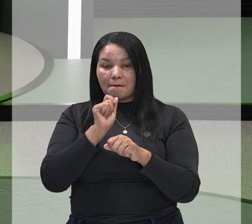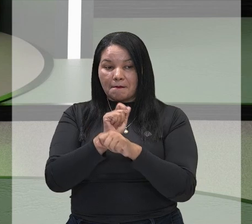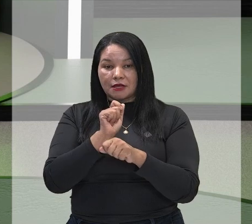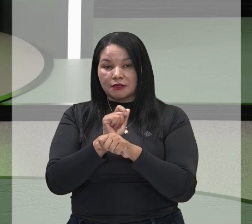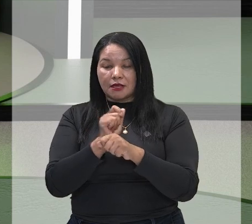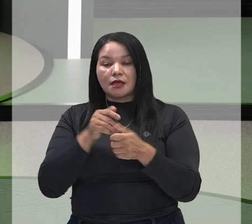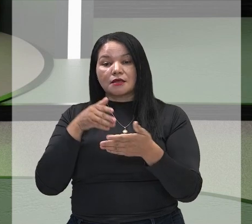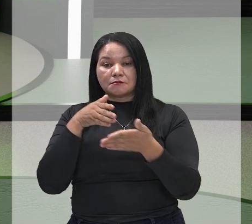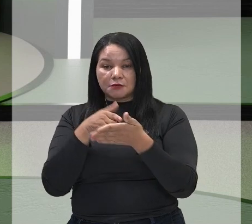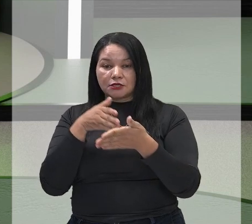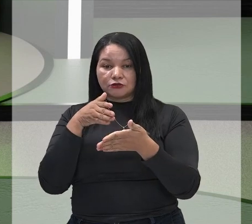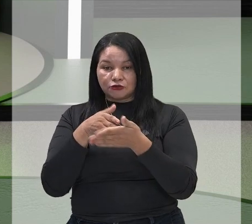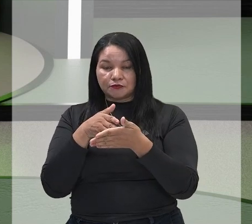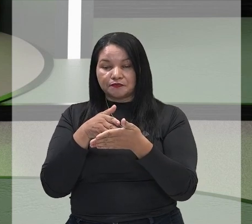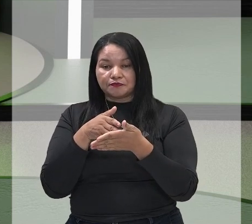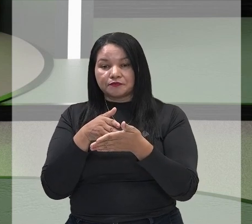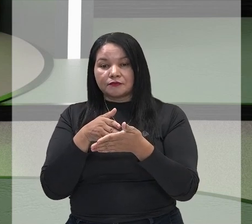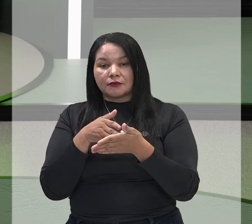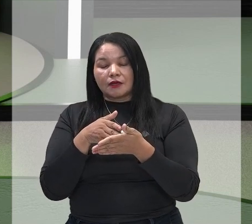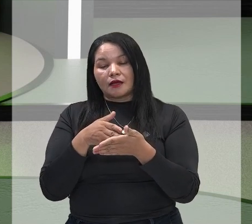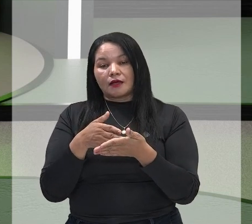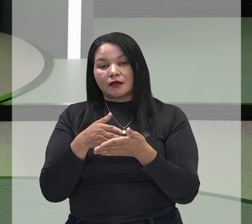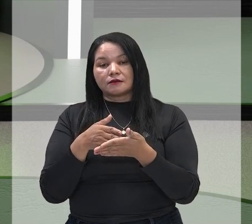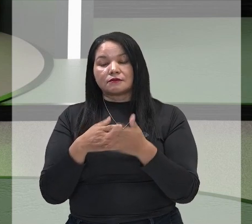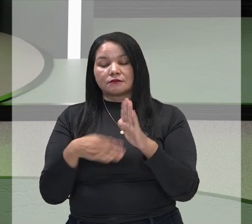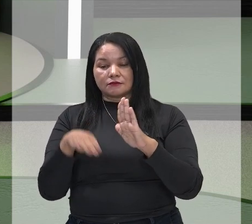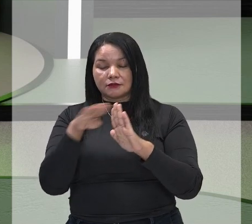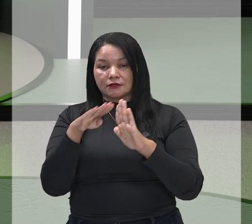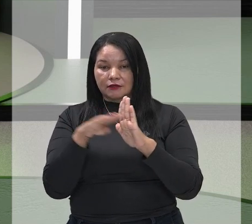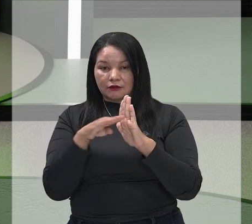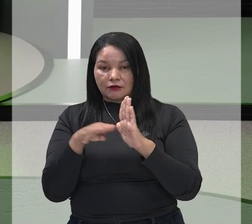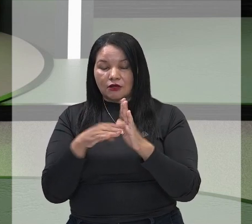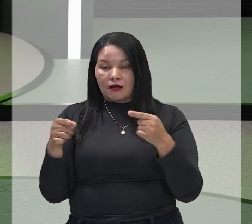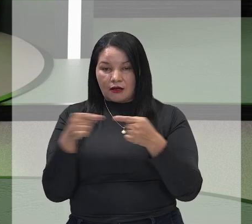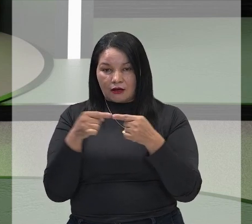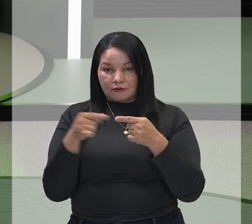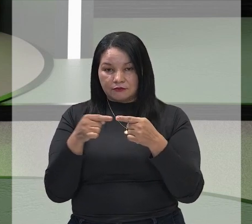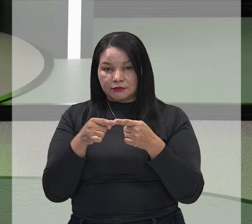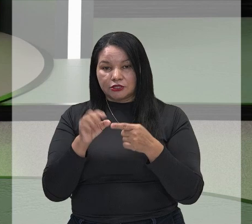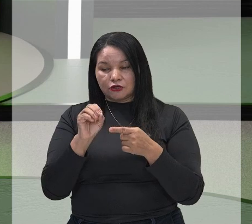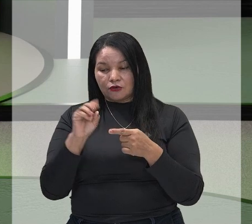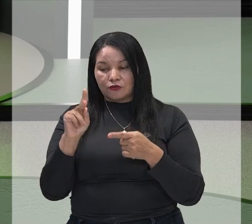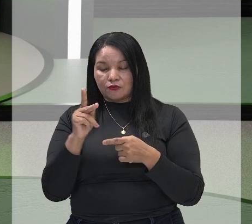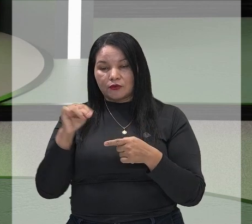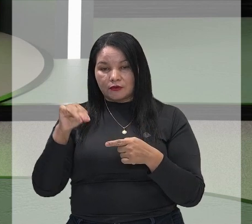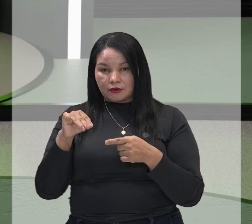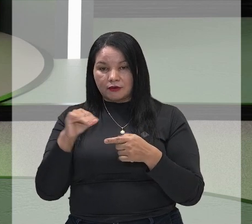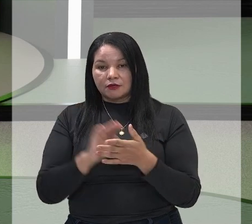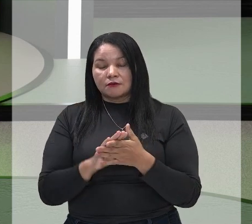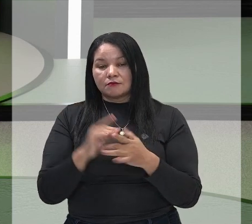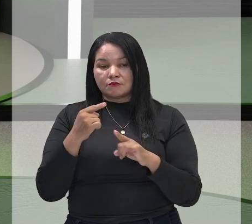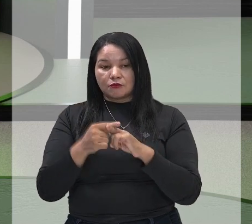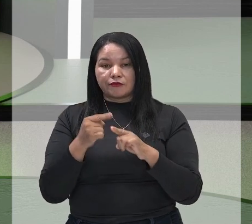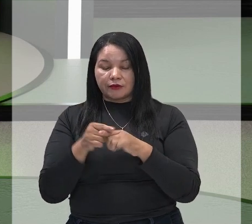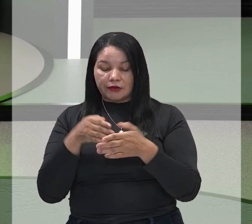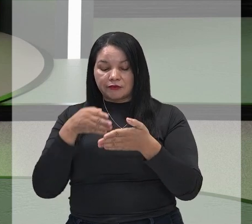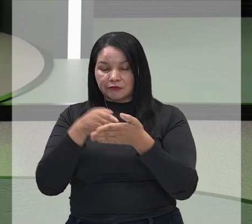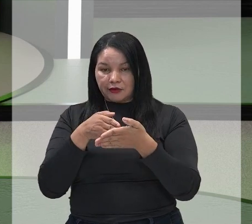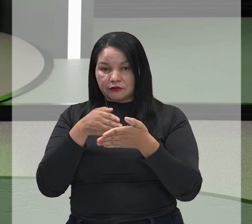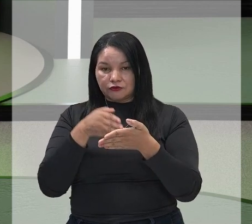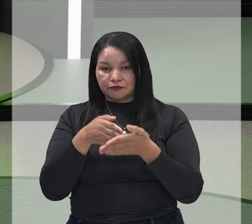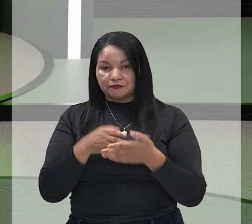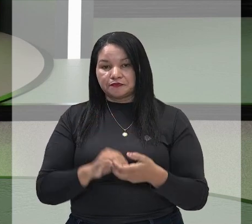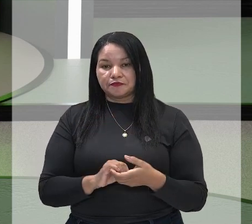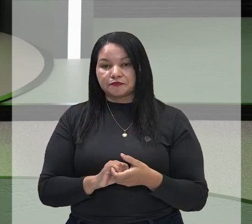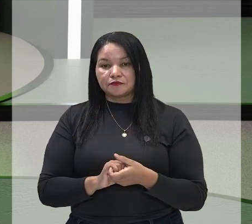corrente elétrica. E aí emprega-se a lei de Ohm para fazer esse cálculo da resistência elétrica. Bom, a